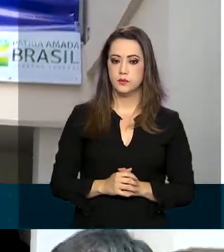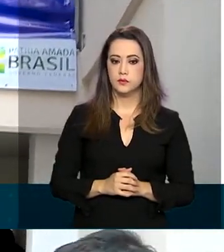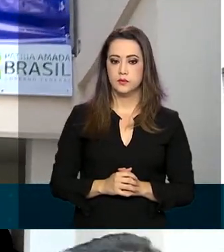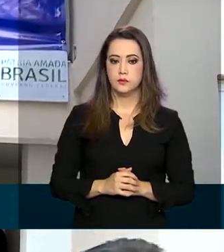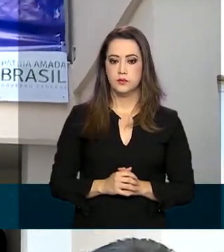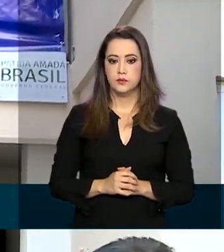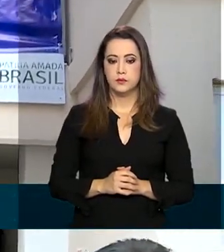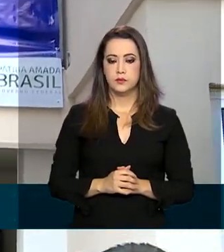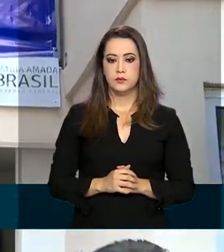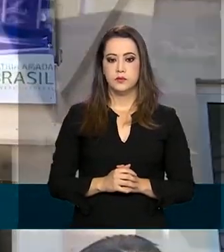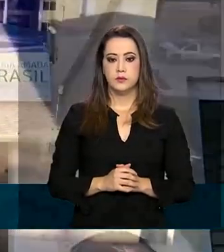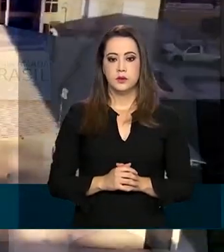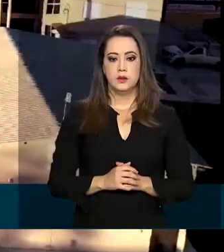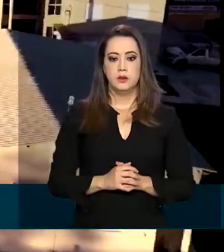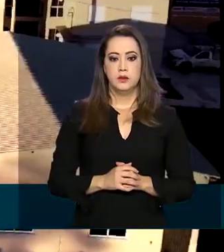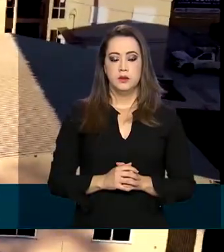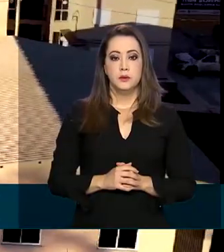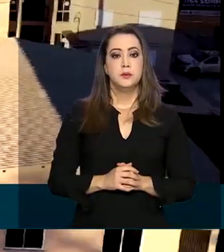Eu tô bem pra